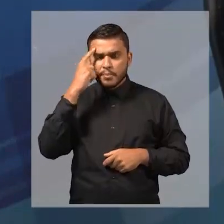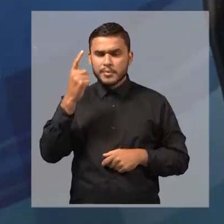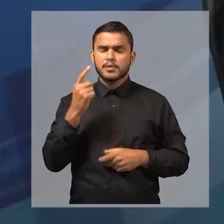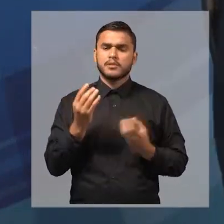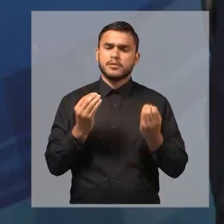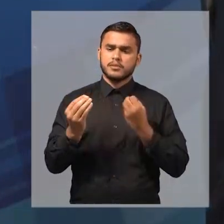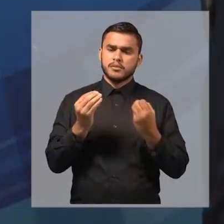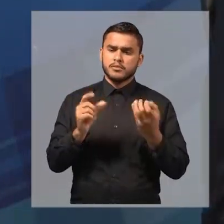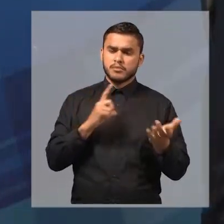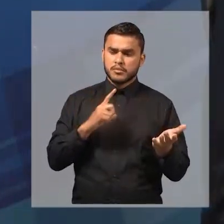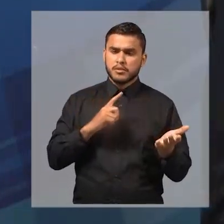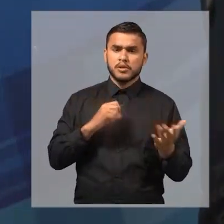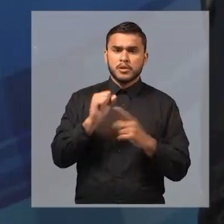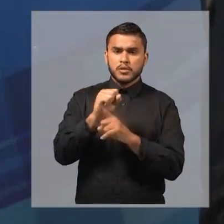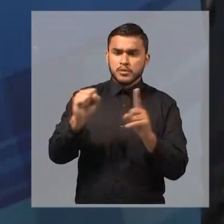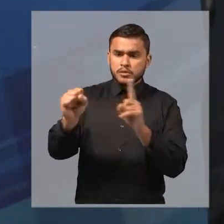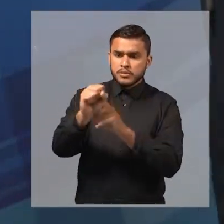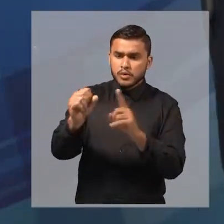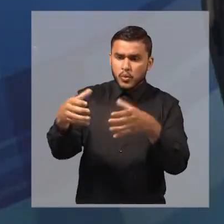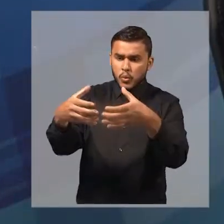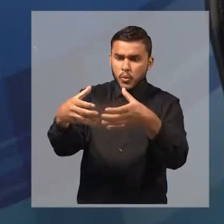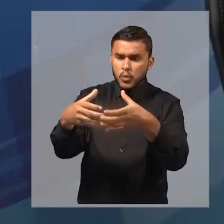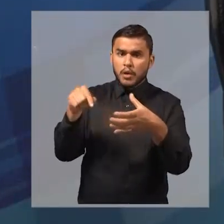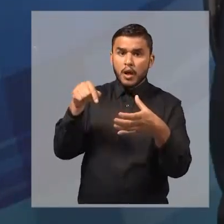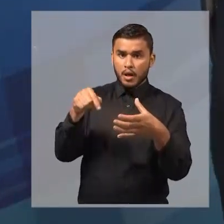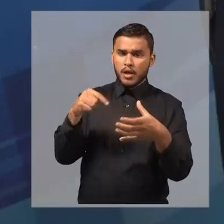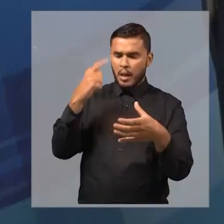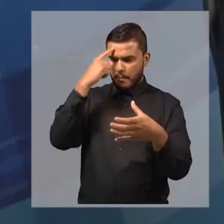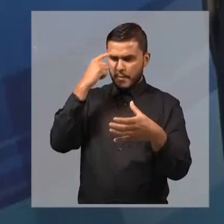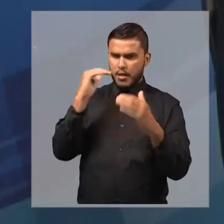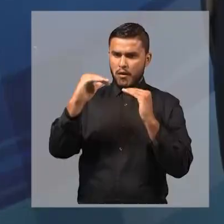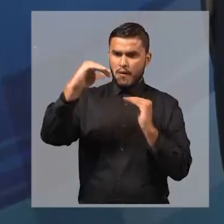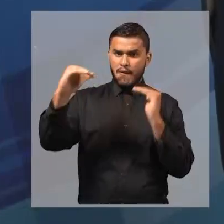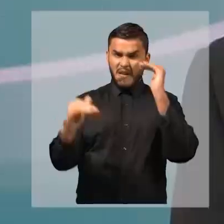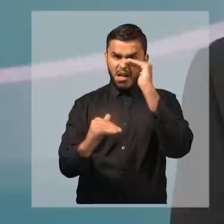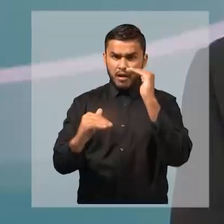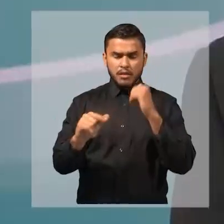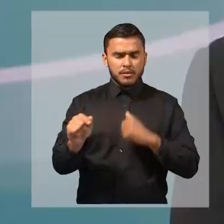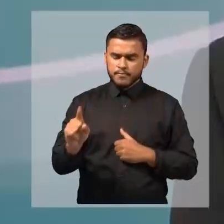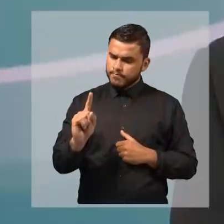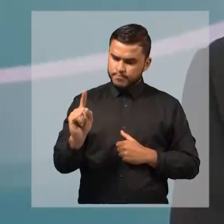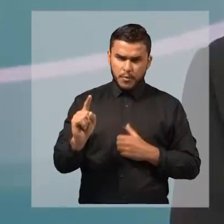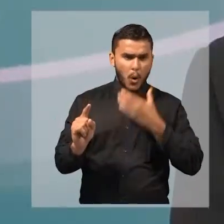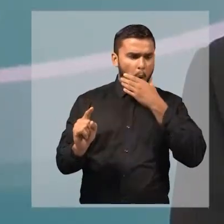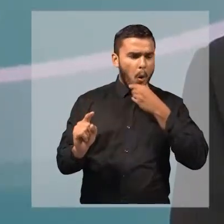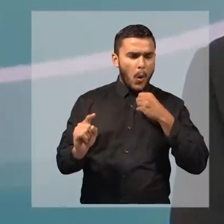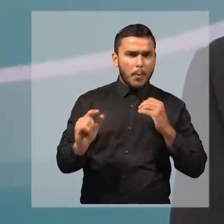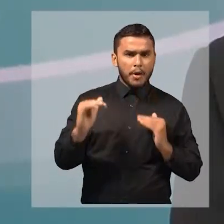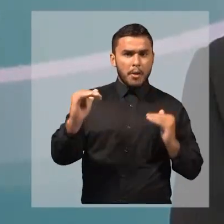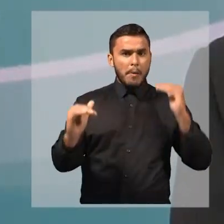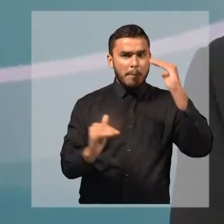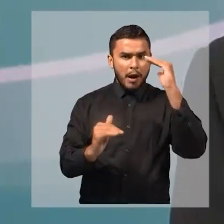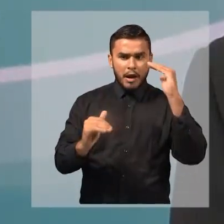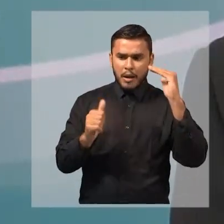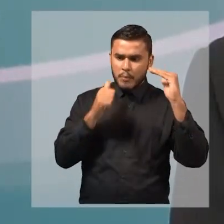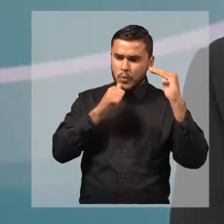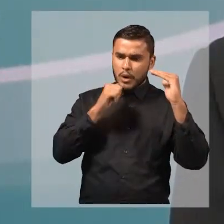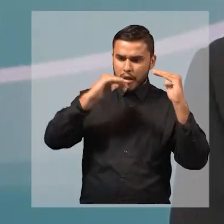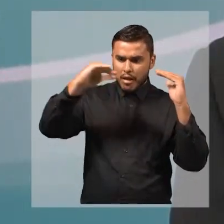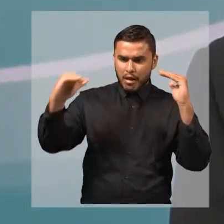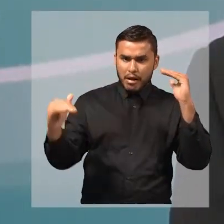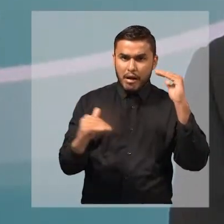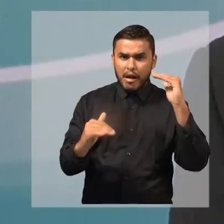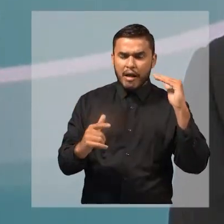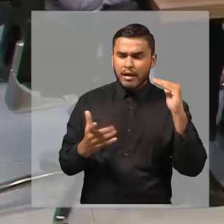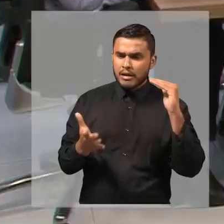na sociedade, né, o lugar que ela ocupa, né? Há de certa forma, se você pegar